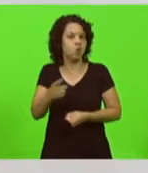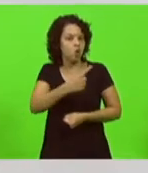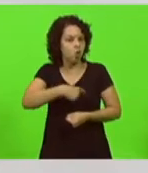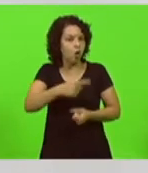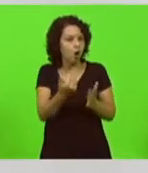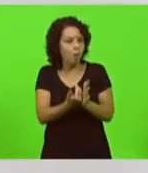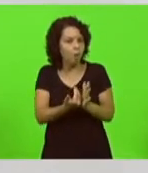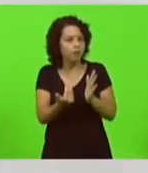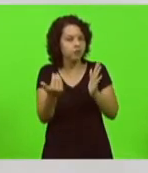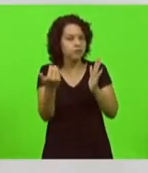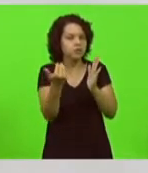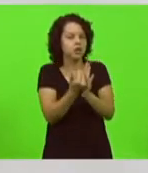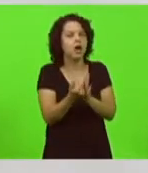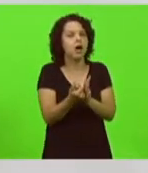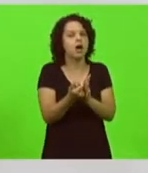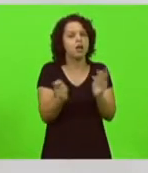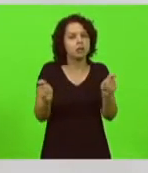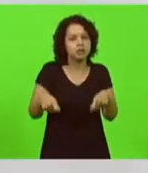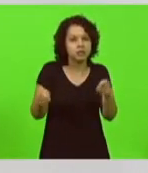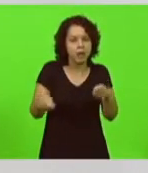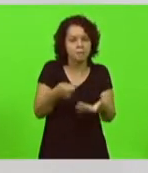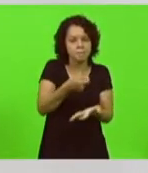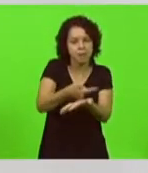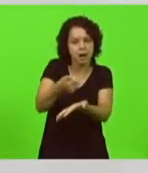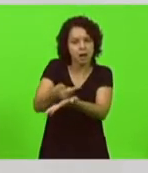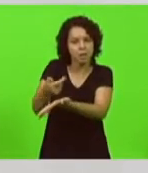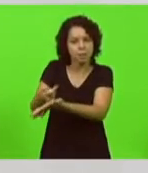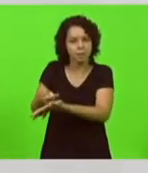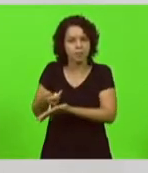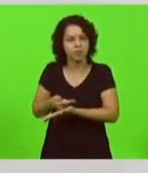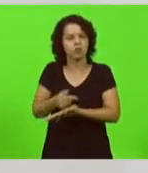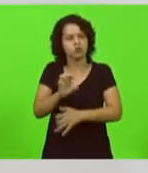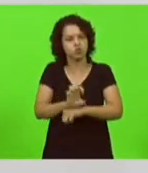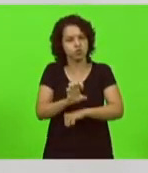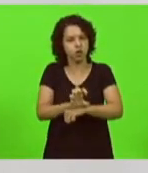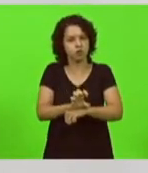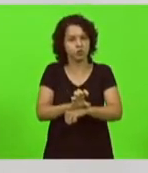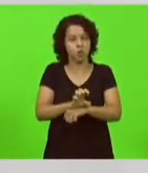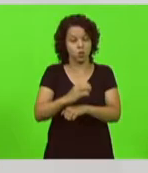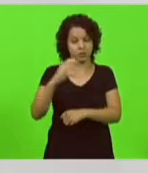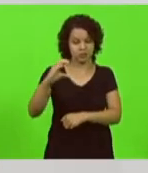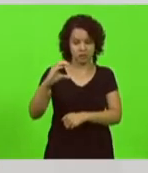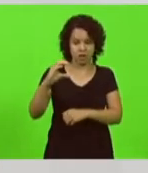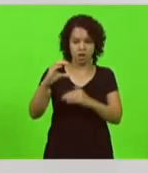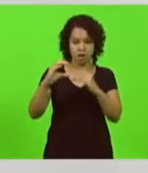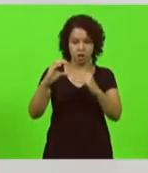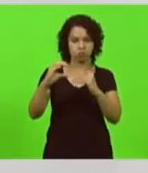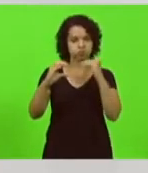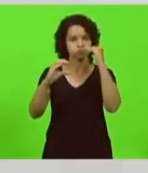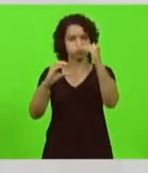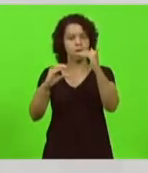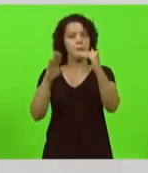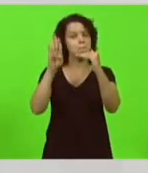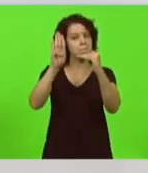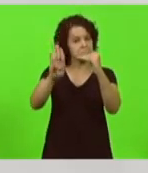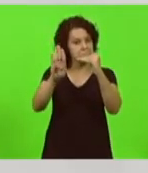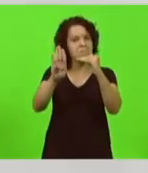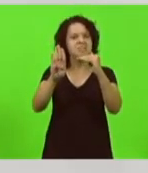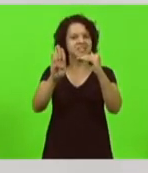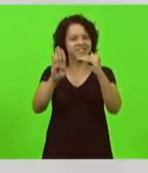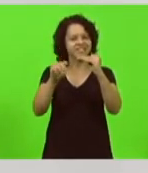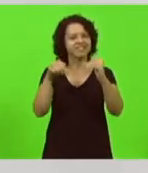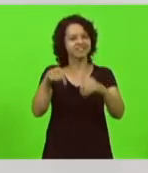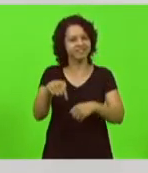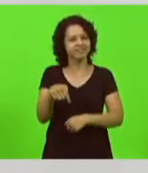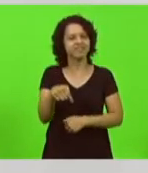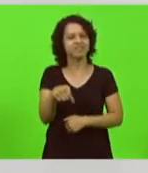do nosso Estado, a CAPAG, que passou de C para B e devolveu o bom nome do Estado, do nosso Estado,